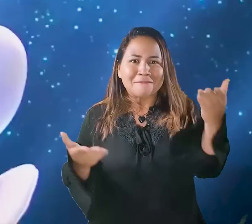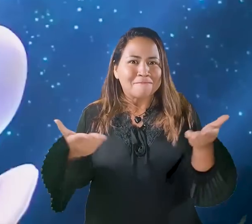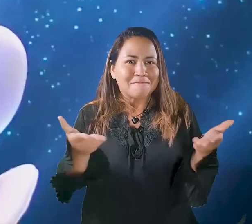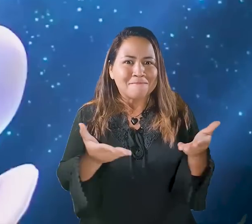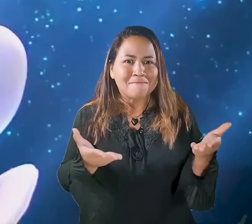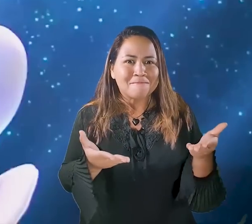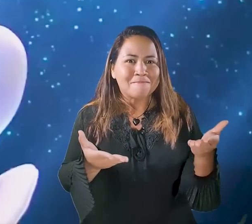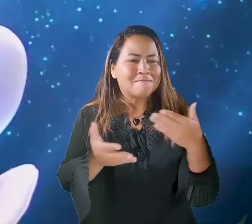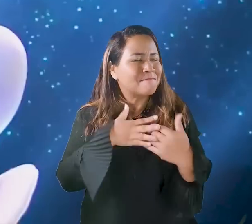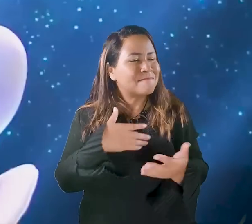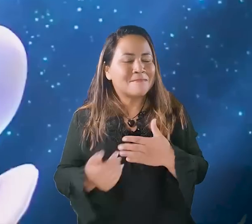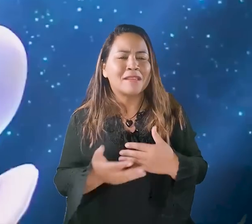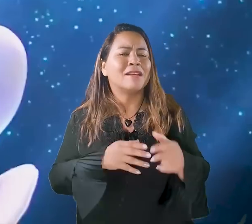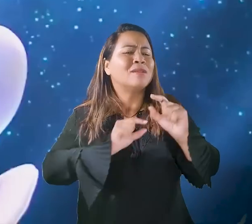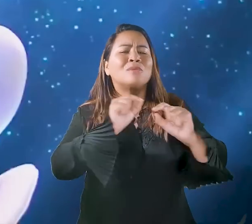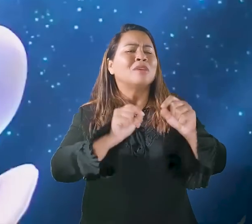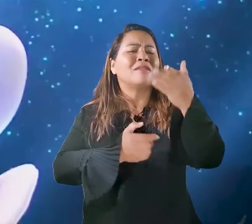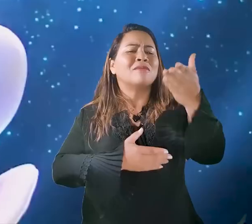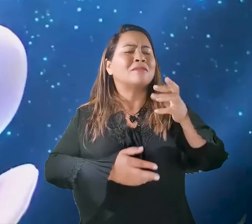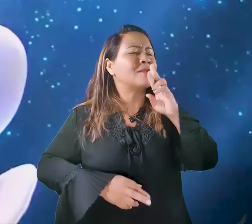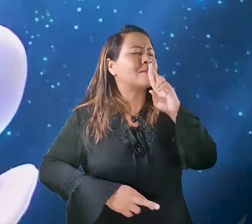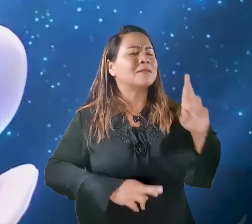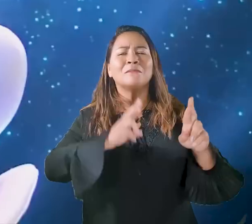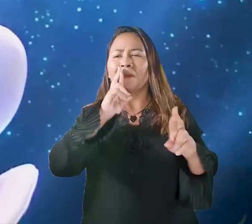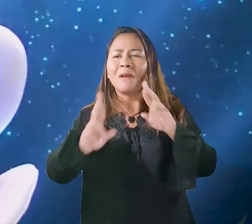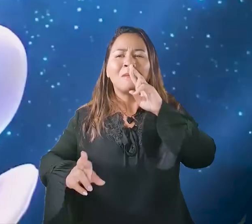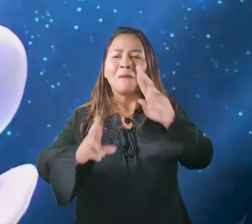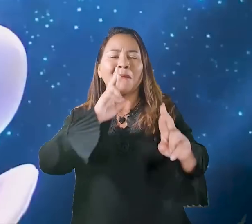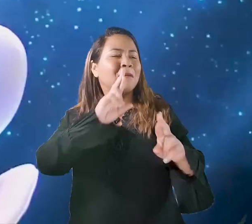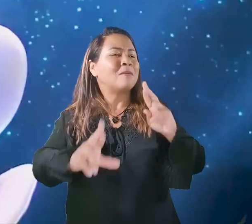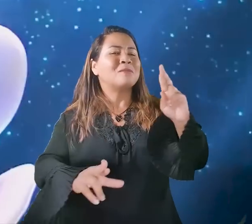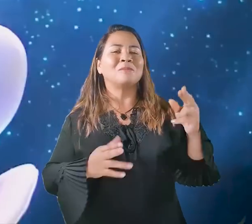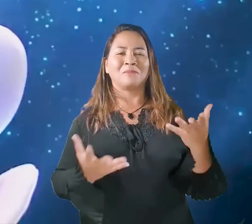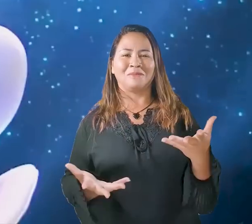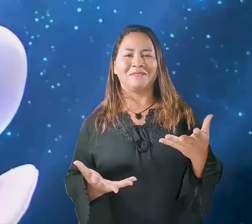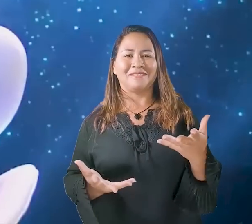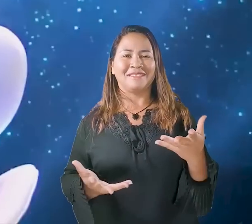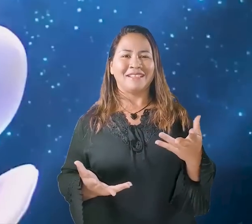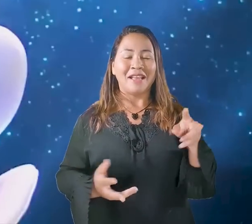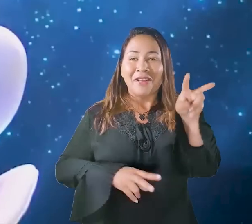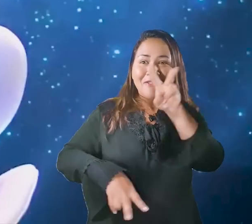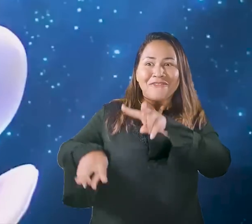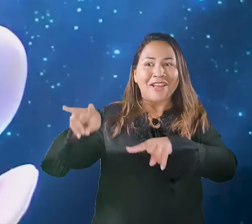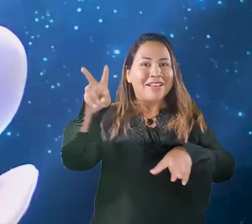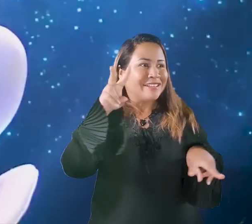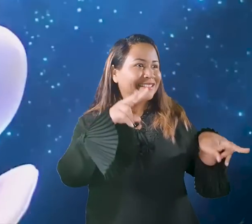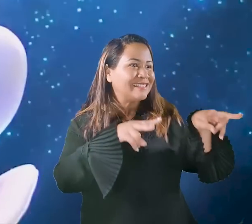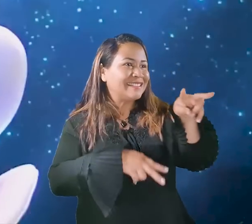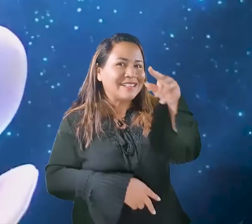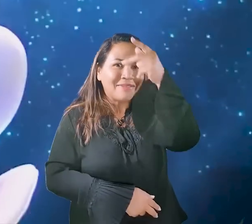O que você falaria para o mundo? Veja as pessoas que você ama ao teu redor.